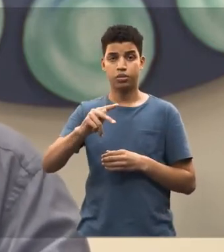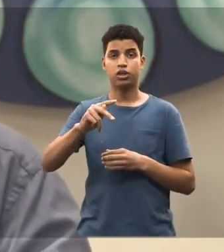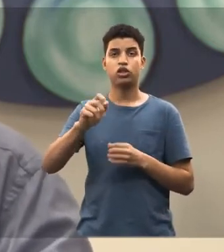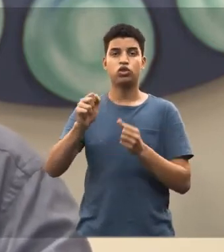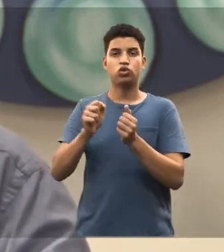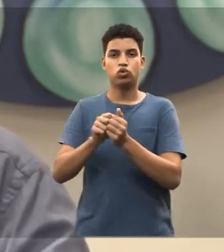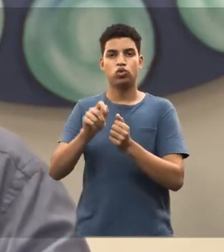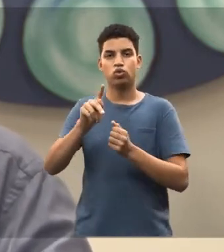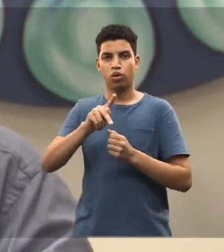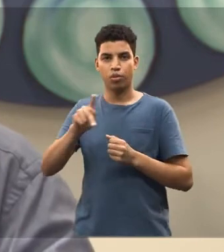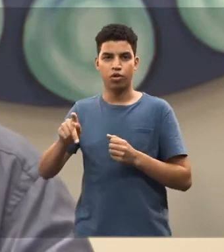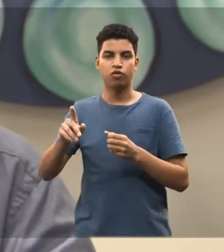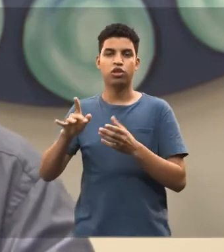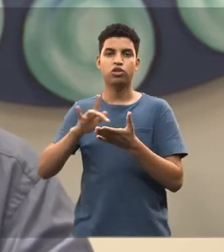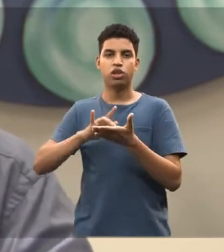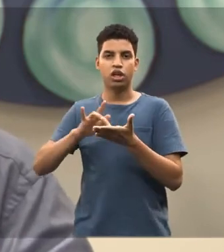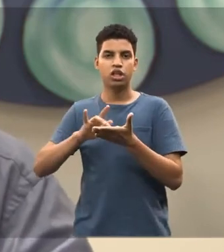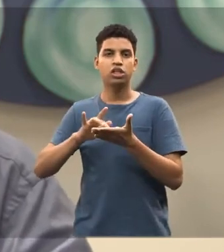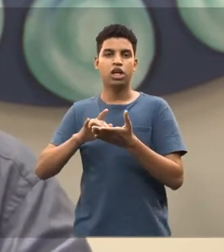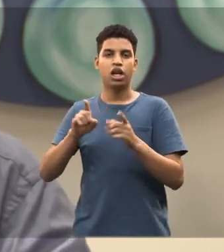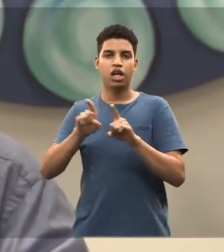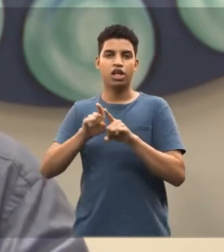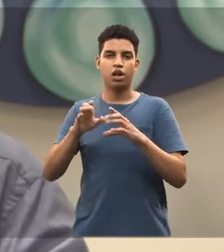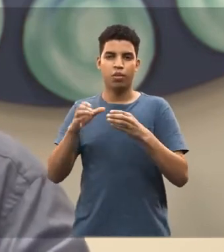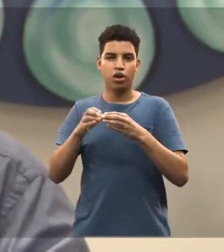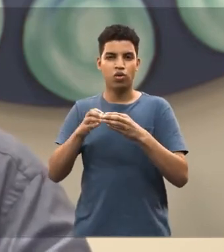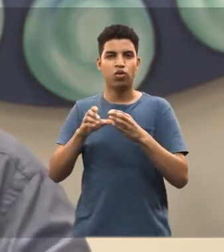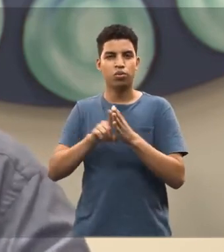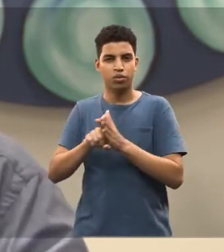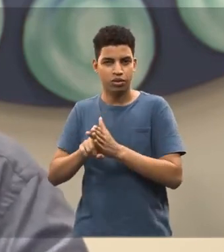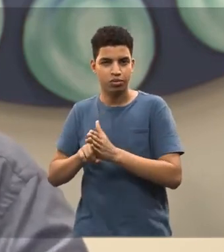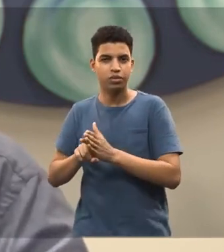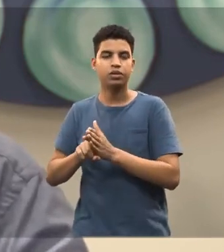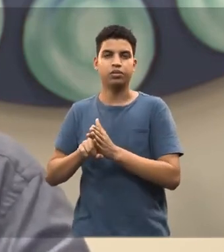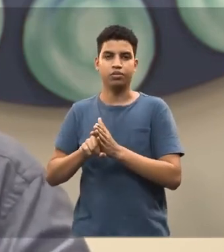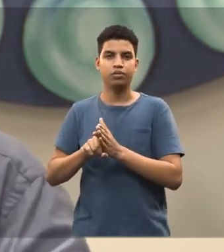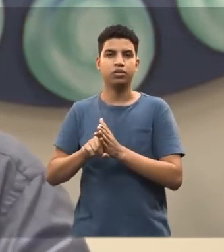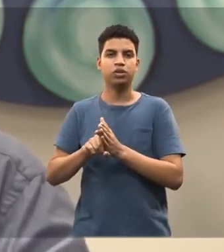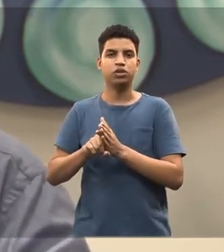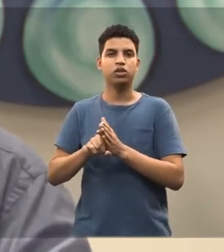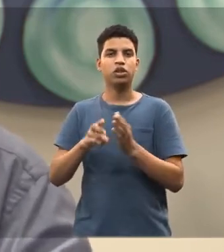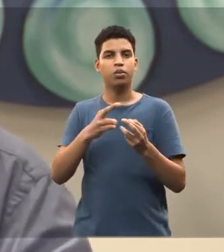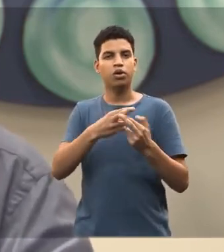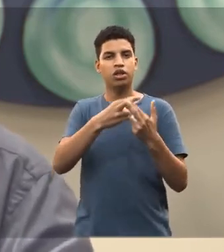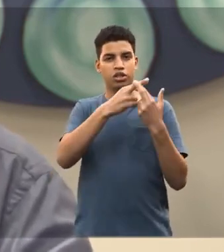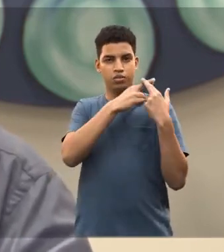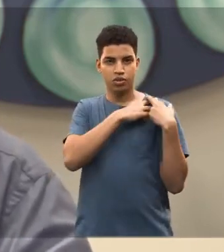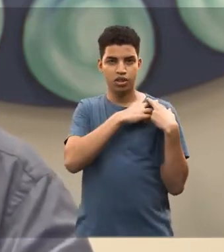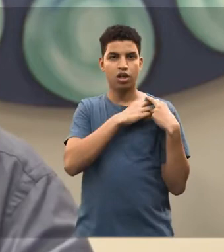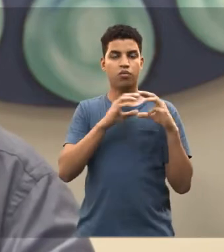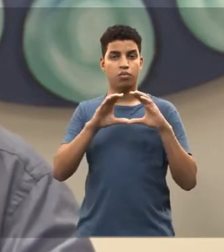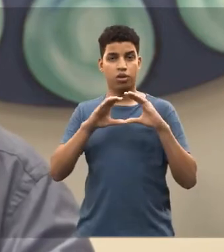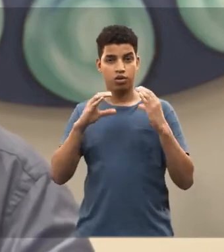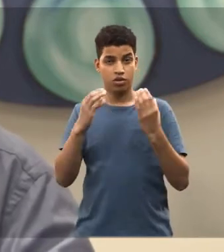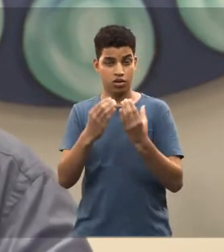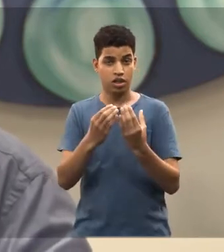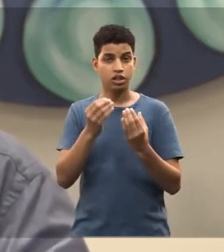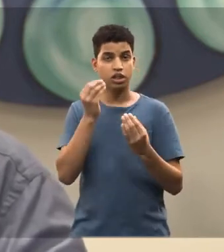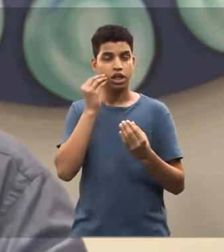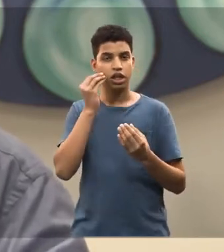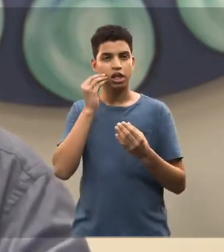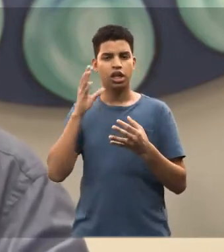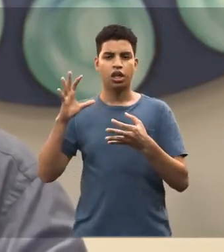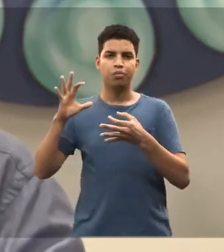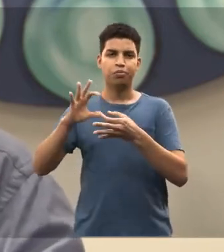professora Enicéia e nós também do Grupo de Pesquisa IDEA, né, estamos à frente desse Congresso Brasileiro de